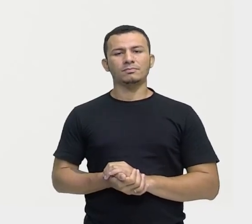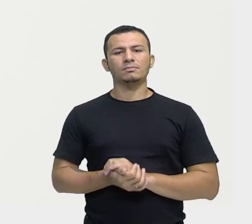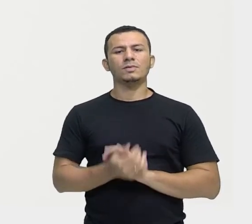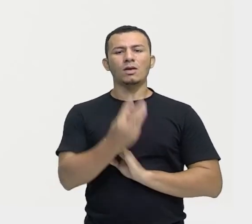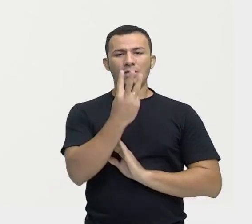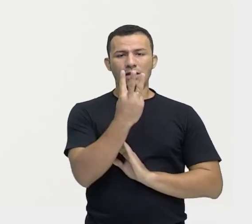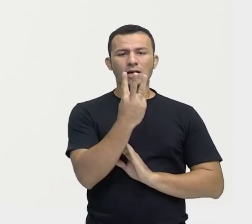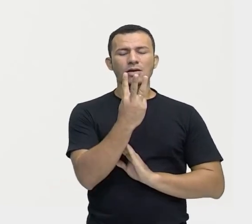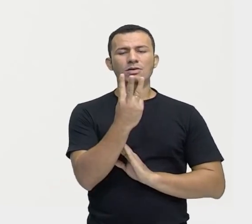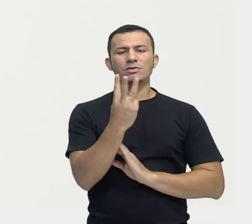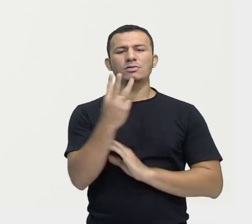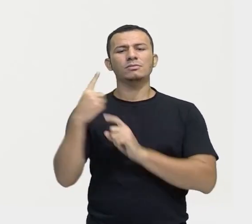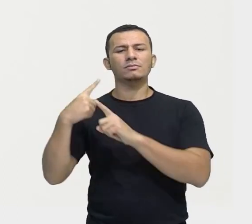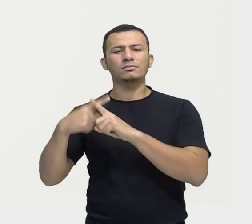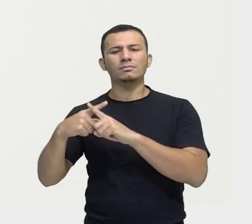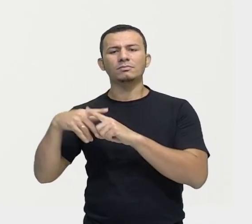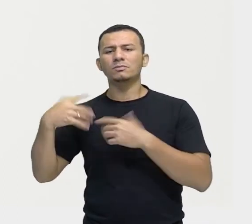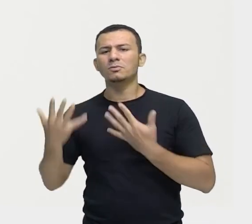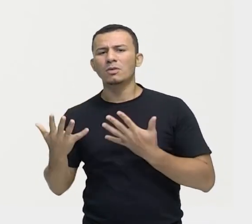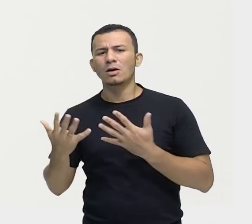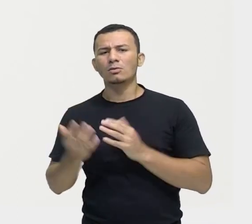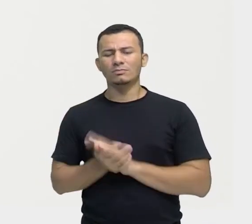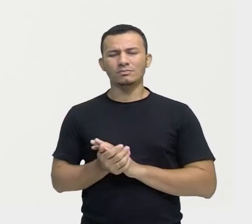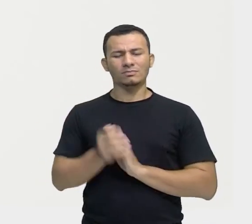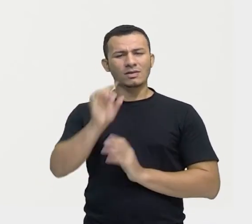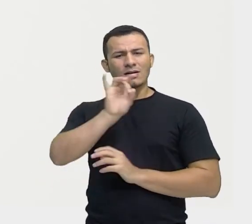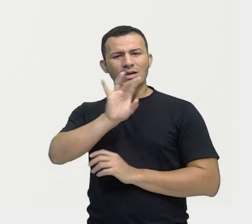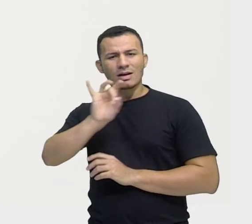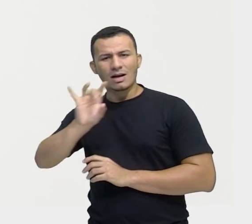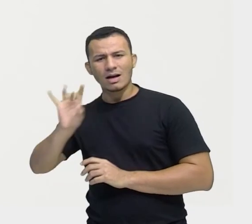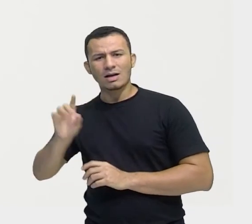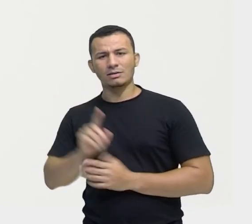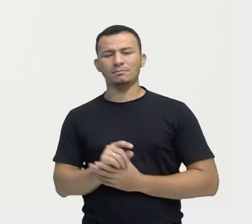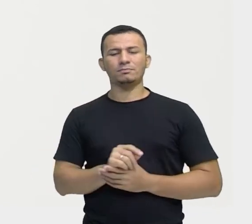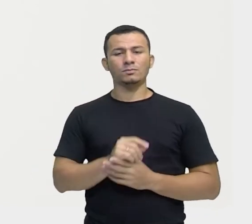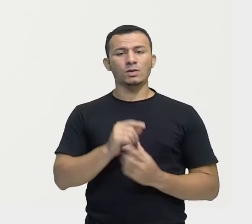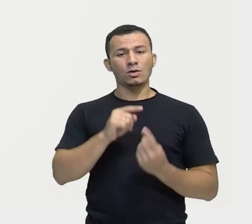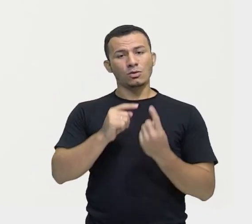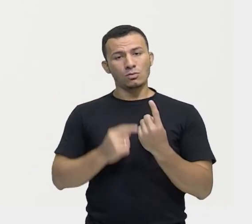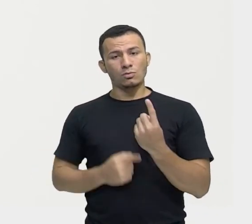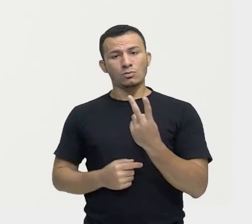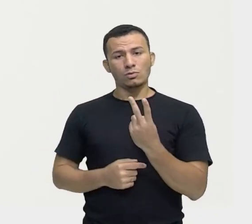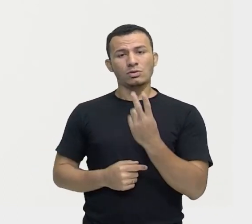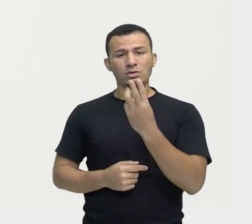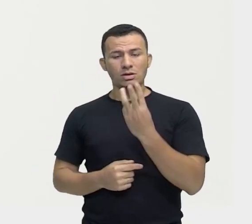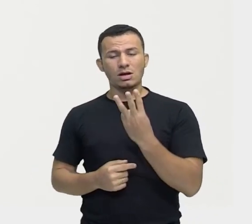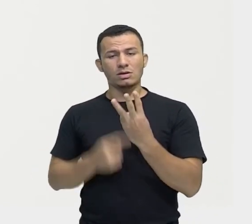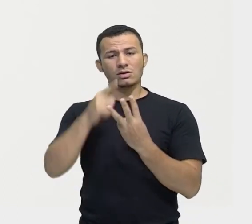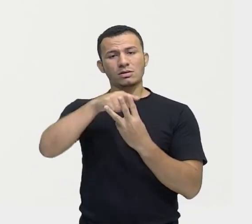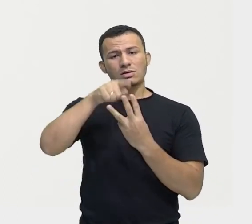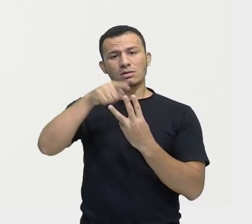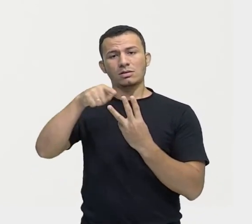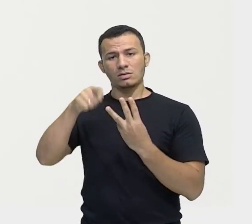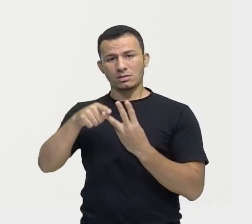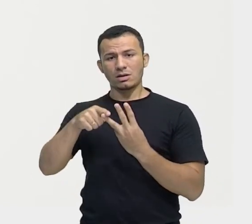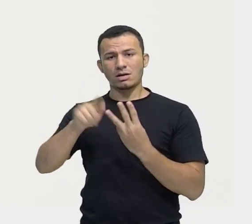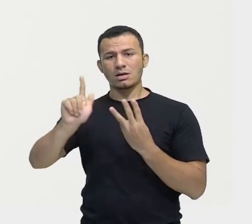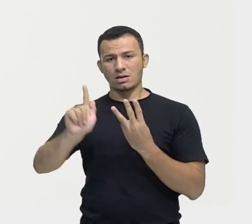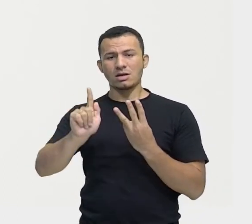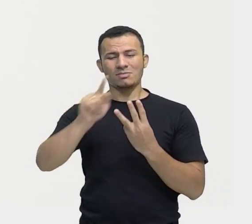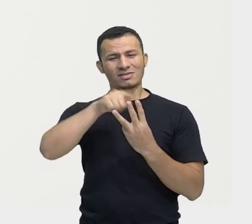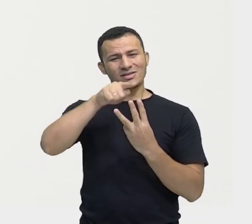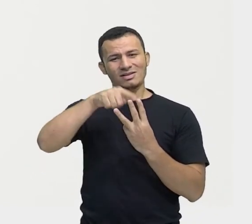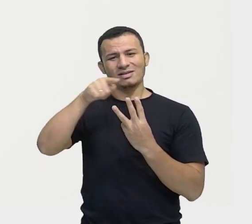quanto? Vamos contar o nosso número de casas. 1, 2, 3. Até chegar em grama,